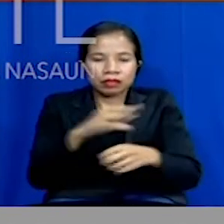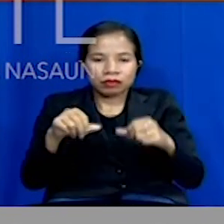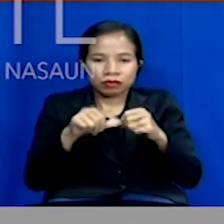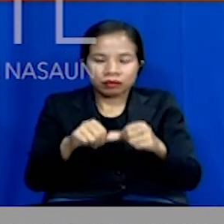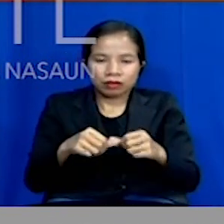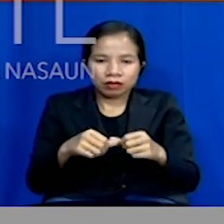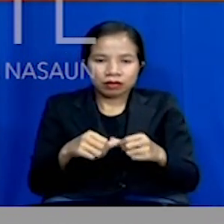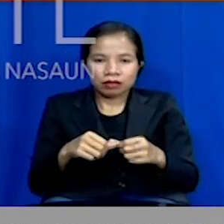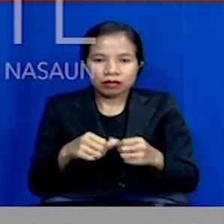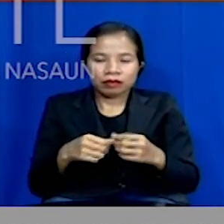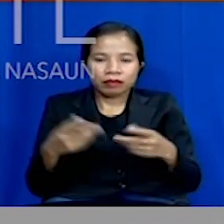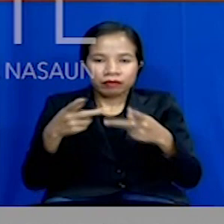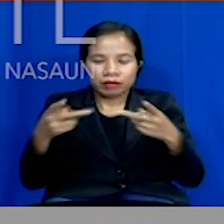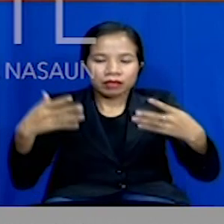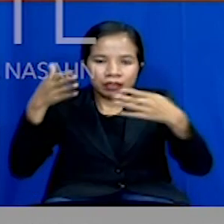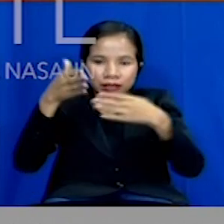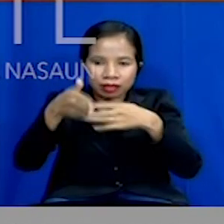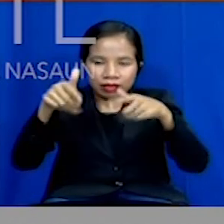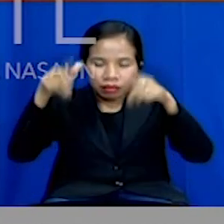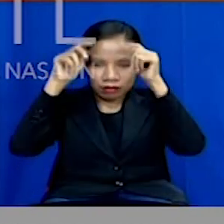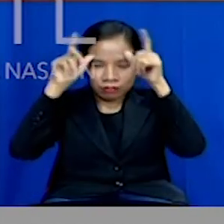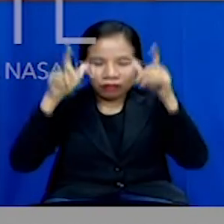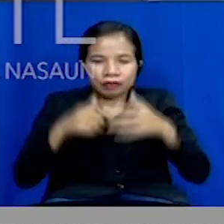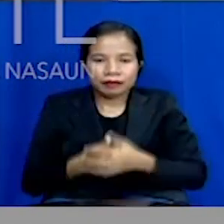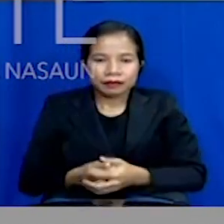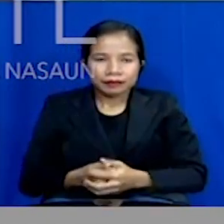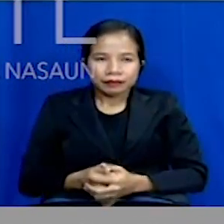controla ponto de entrada Sira e Rea Timor.